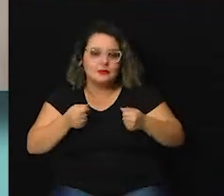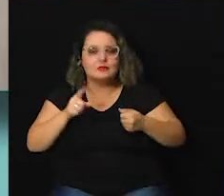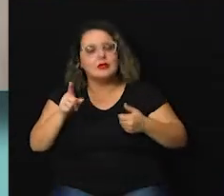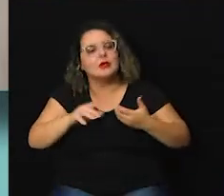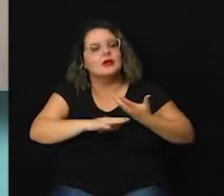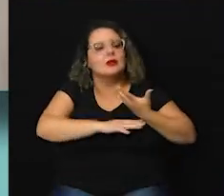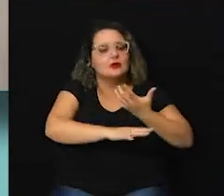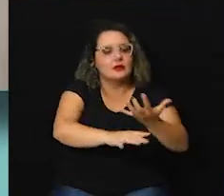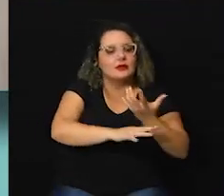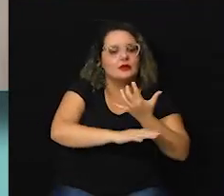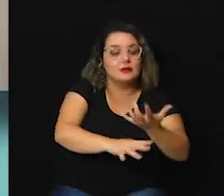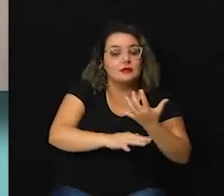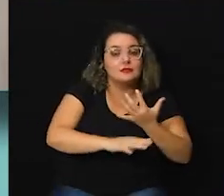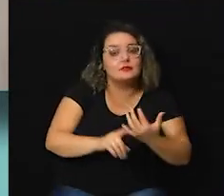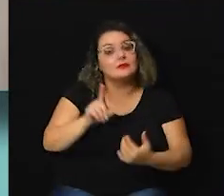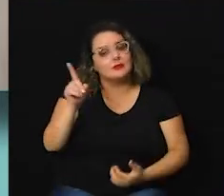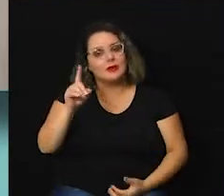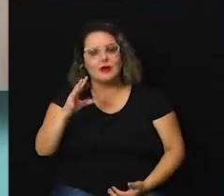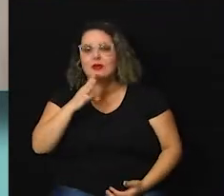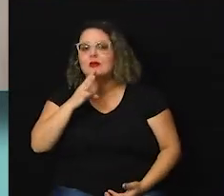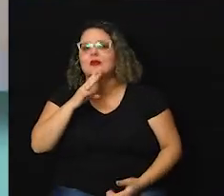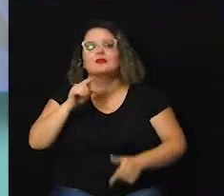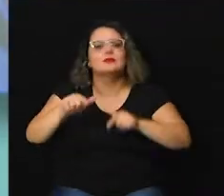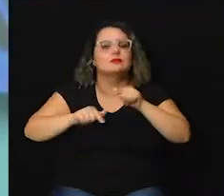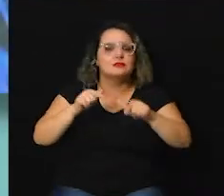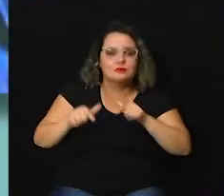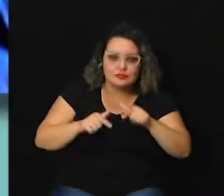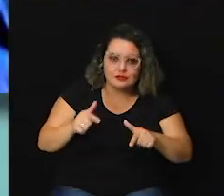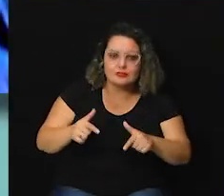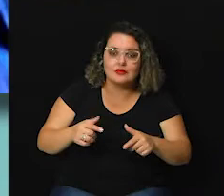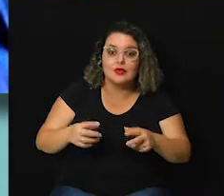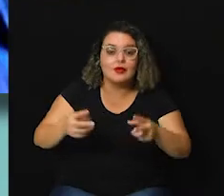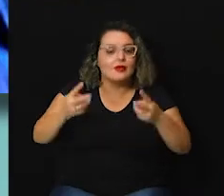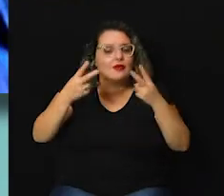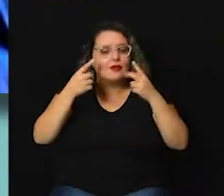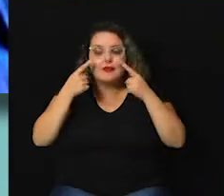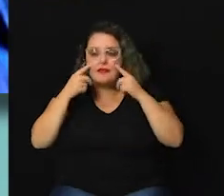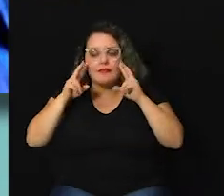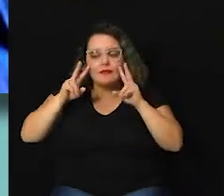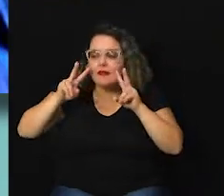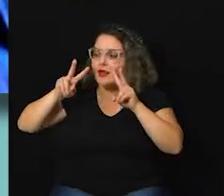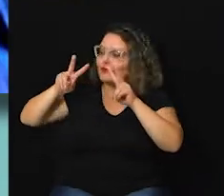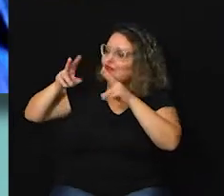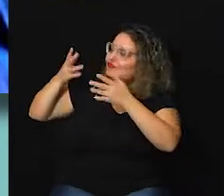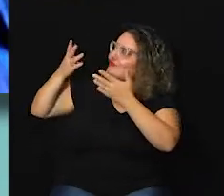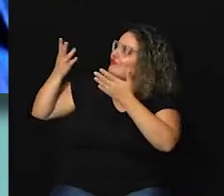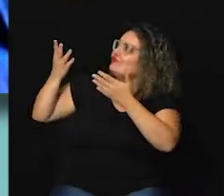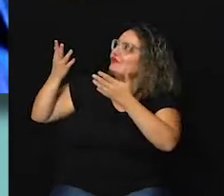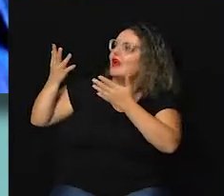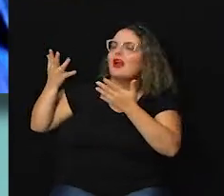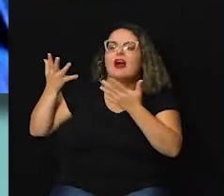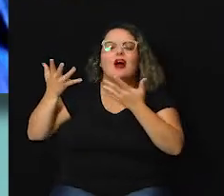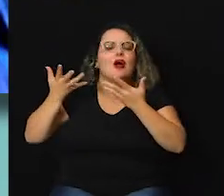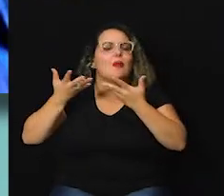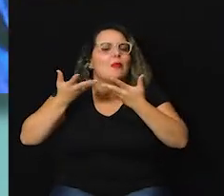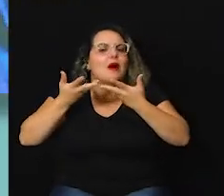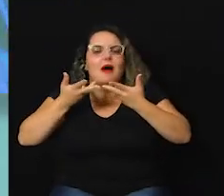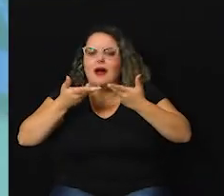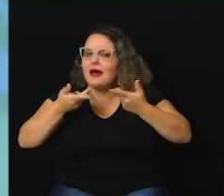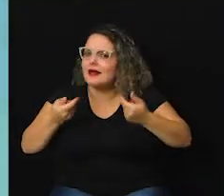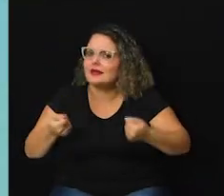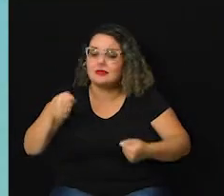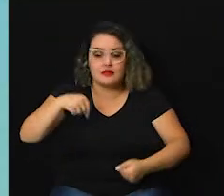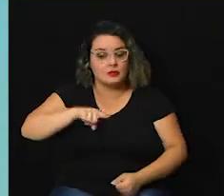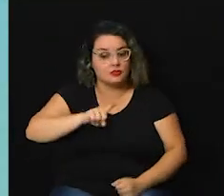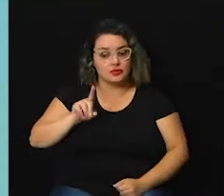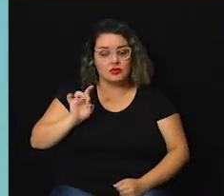para ir no Pantanal, você e os nossos ouvintes, para ir conhecer o nosso trabalho em loco e ver essas belezas, essas araras que são realmente um encanto, não